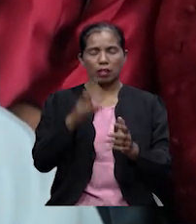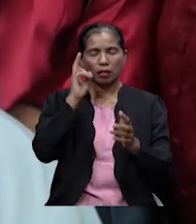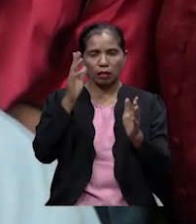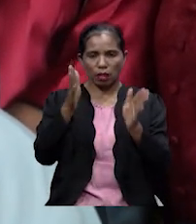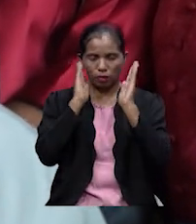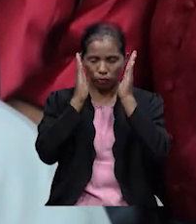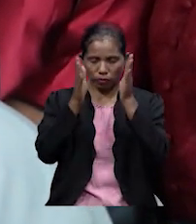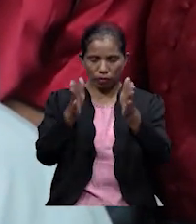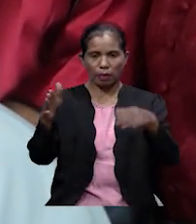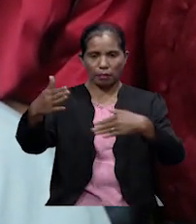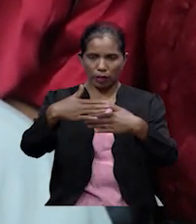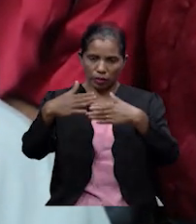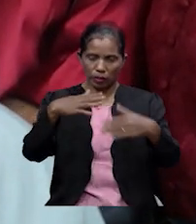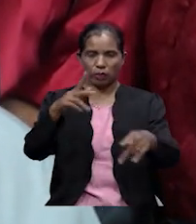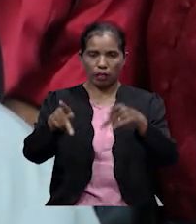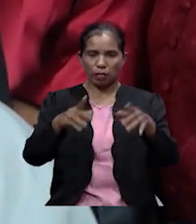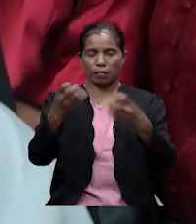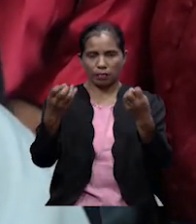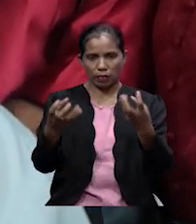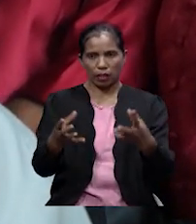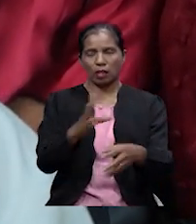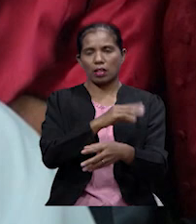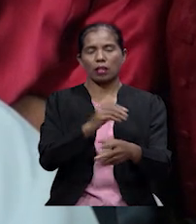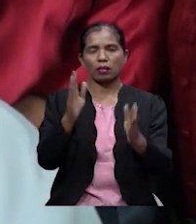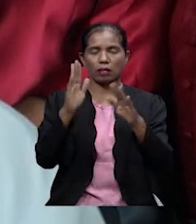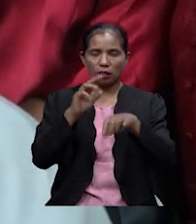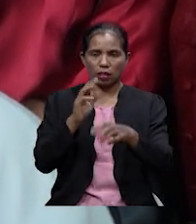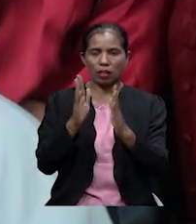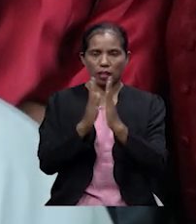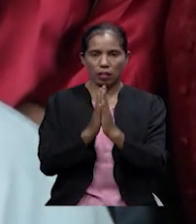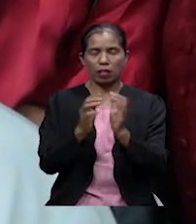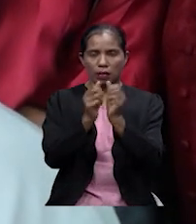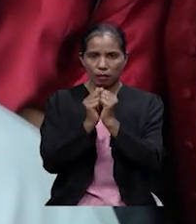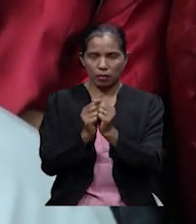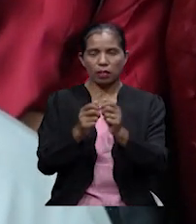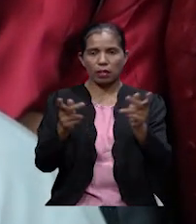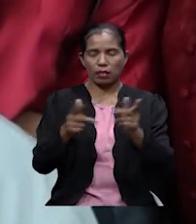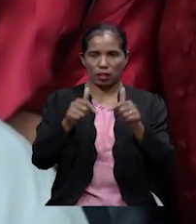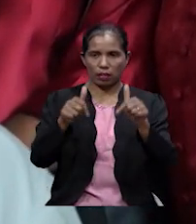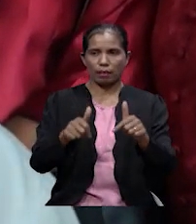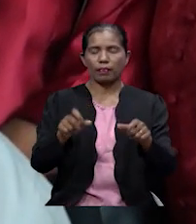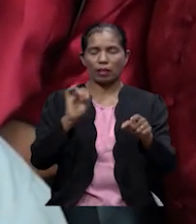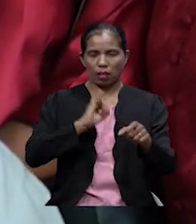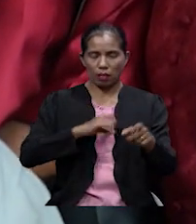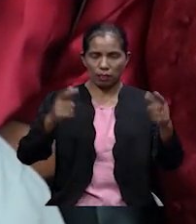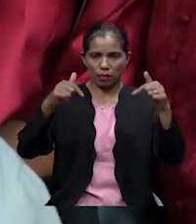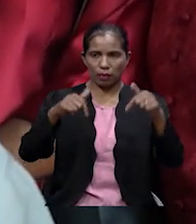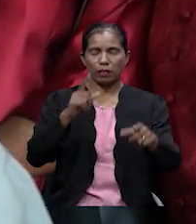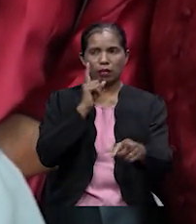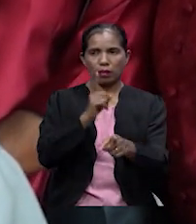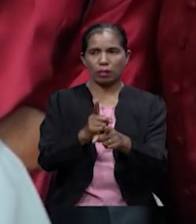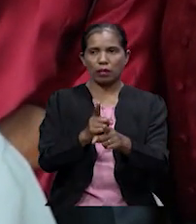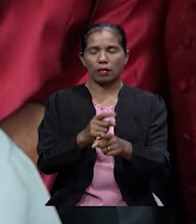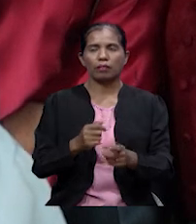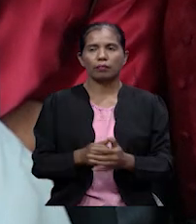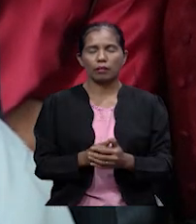tap so sarani ho povo ho o fatin idane i idane mak bahau ho inda mai hene lo juni ia sentido